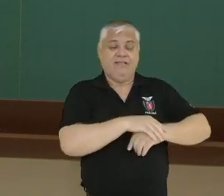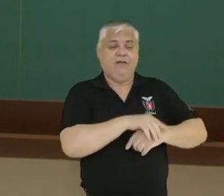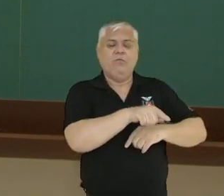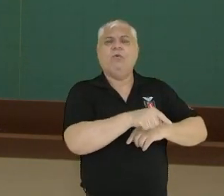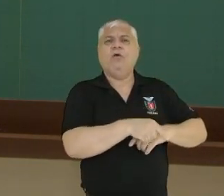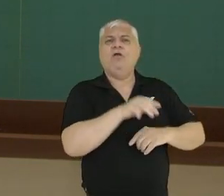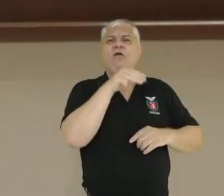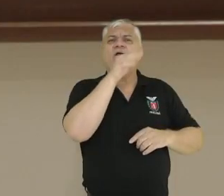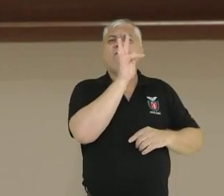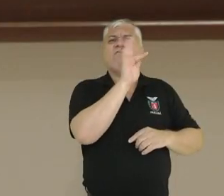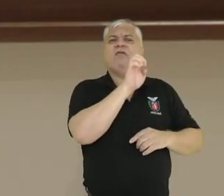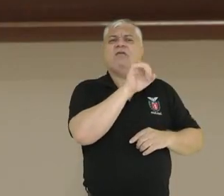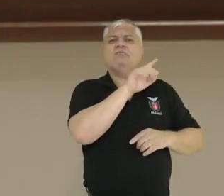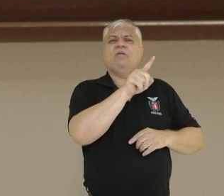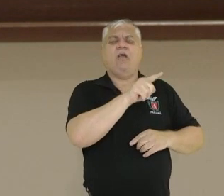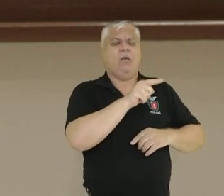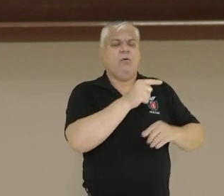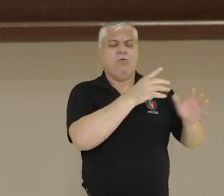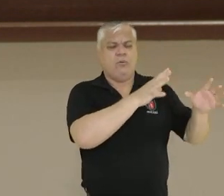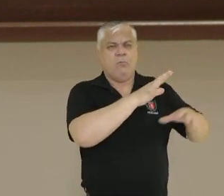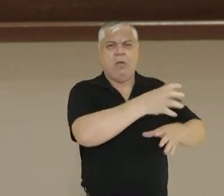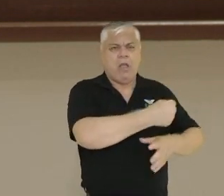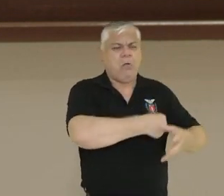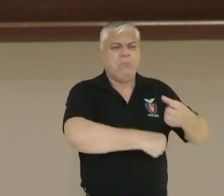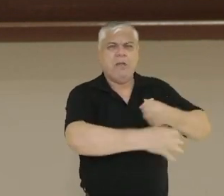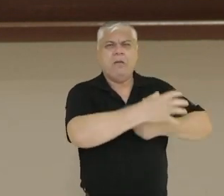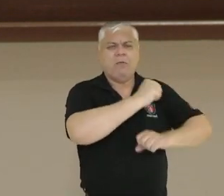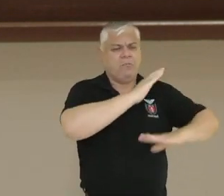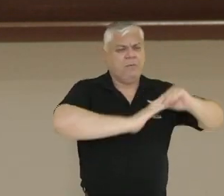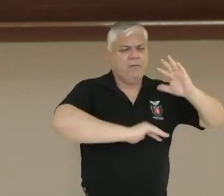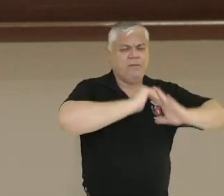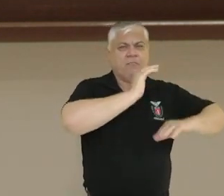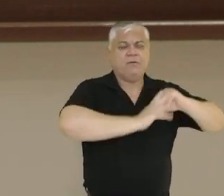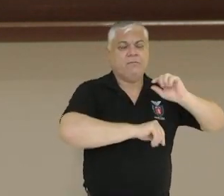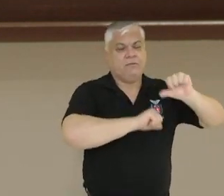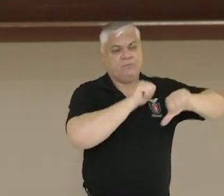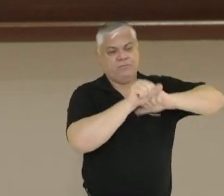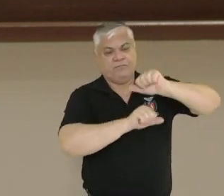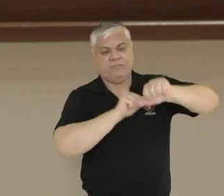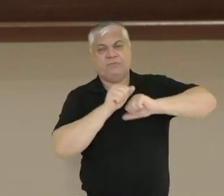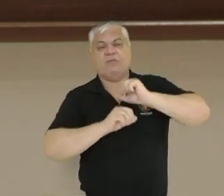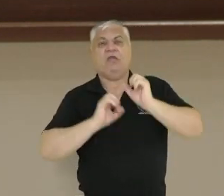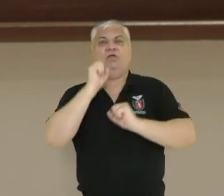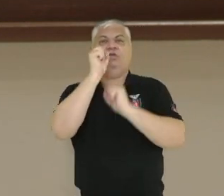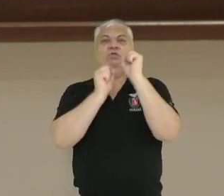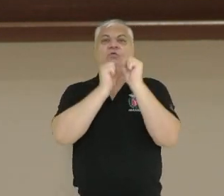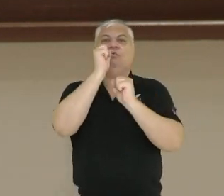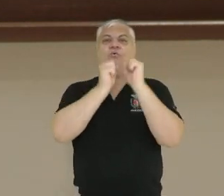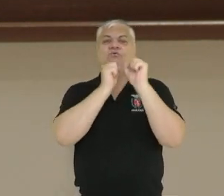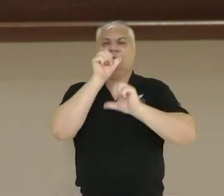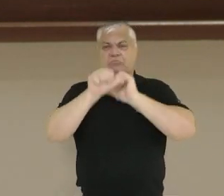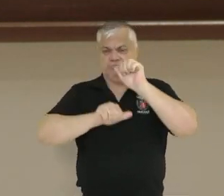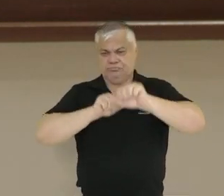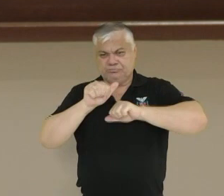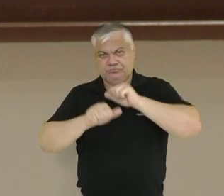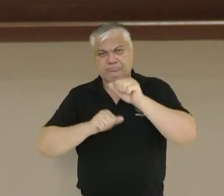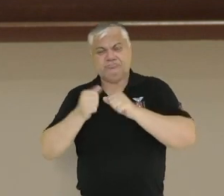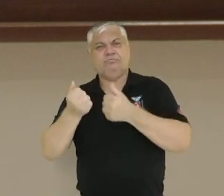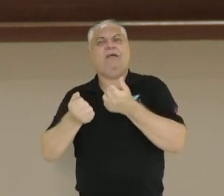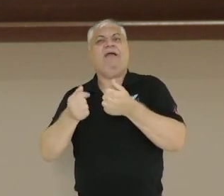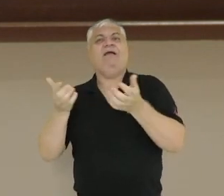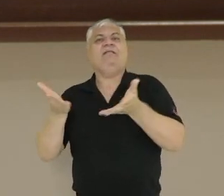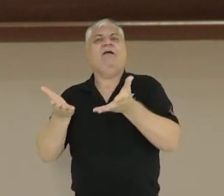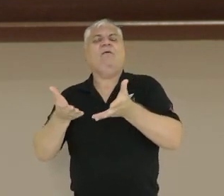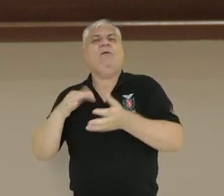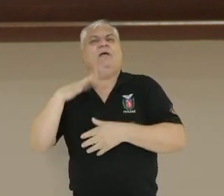Então, com a industrialização no final do século XIX, um objeto de estudo da sociologia clássica, a gente entende o quanto